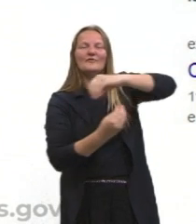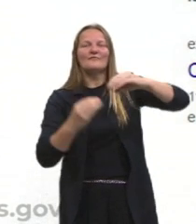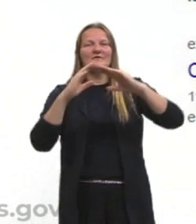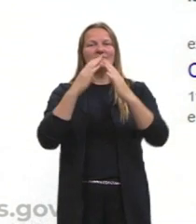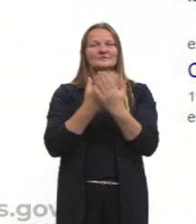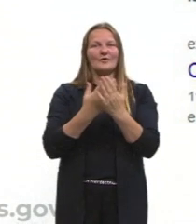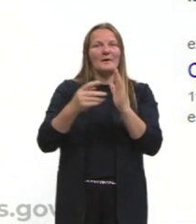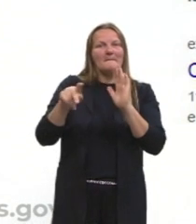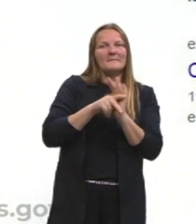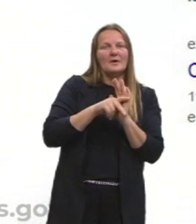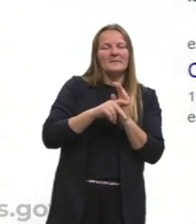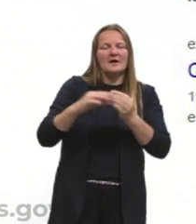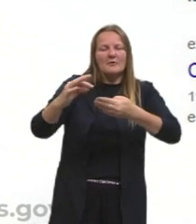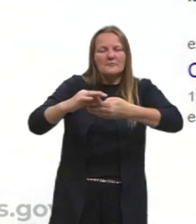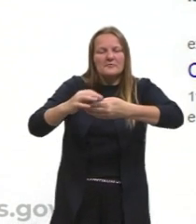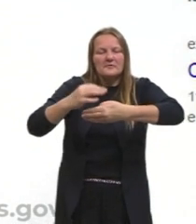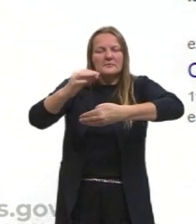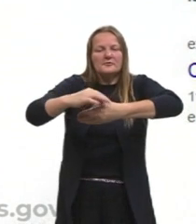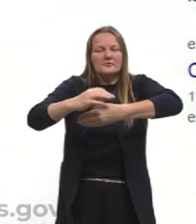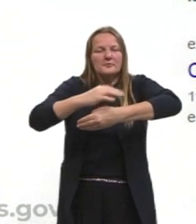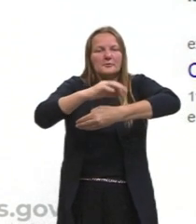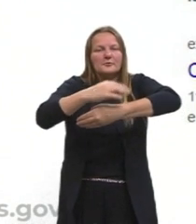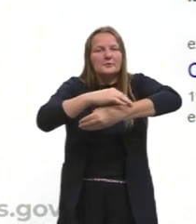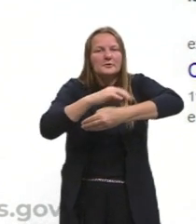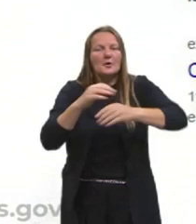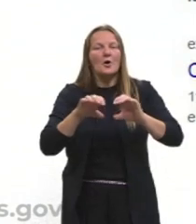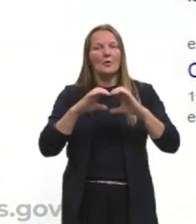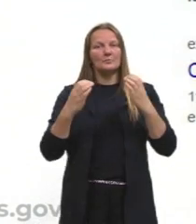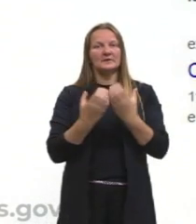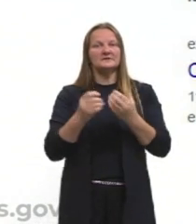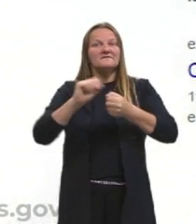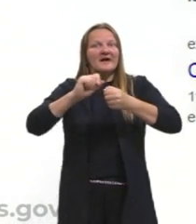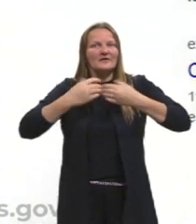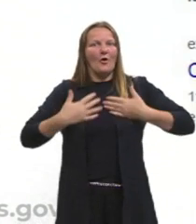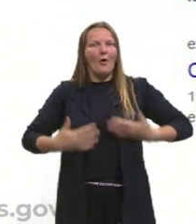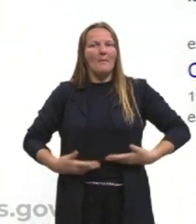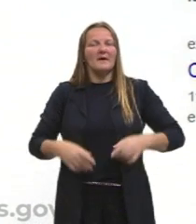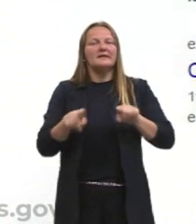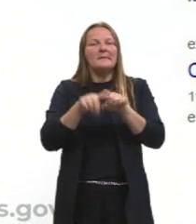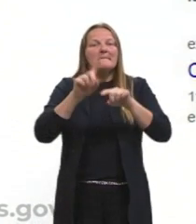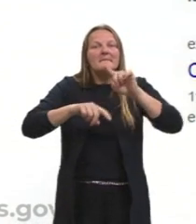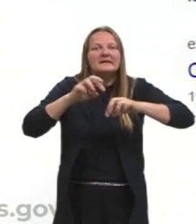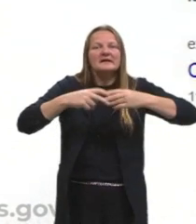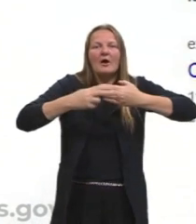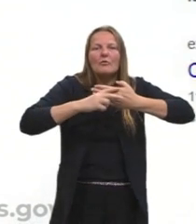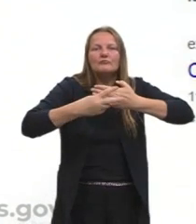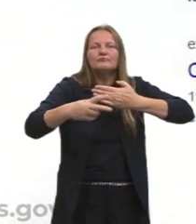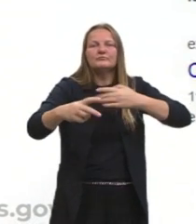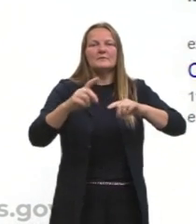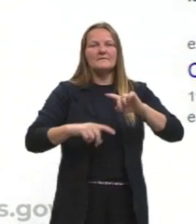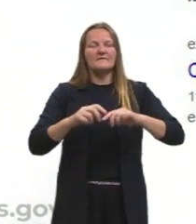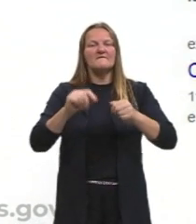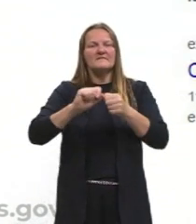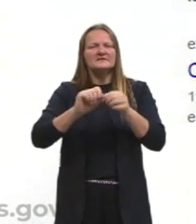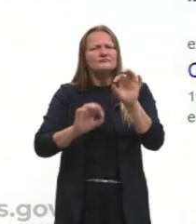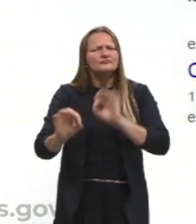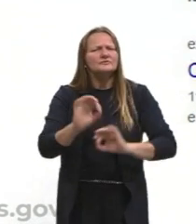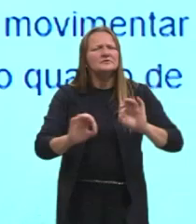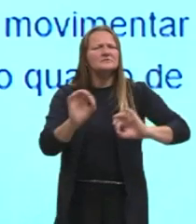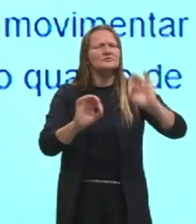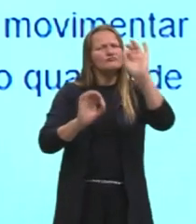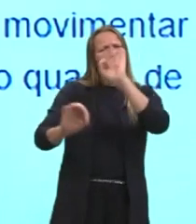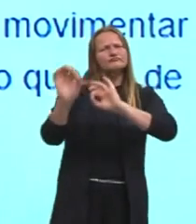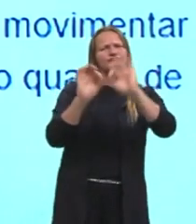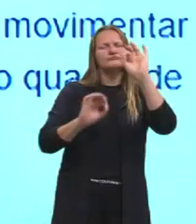samba é as costureiras da comunidade né Toda matéria-prima que que gira em torno da organização do carnaval